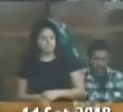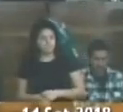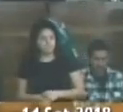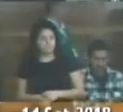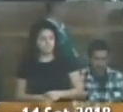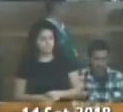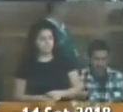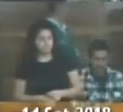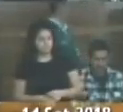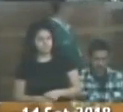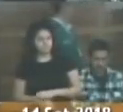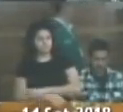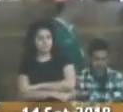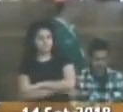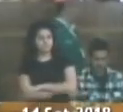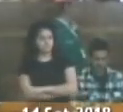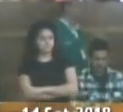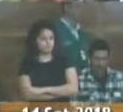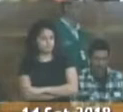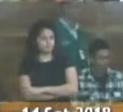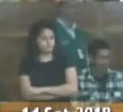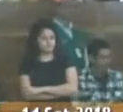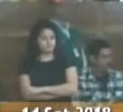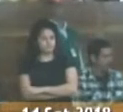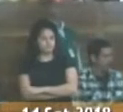eu tinha anotado aqui os nomes.